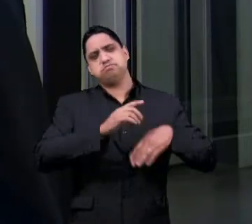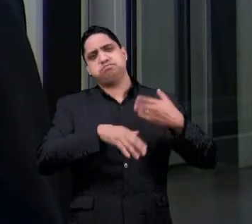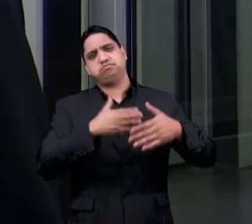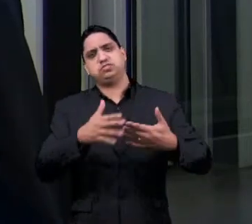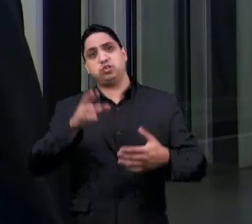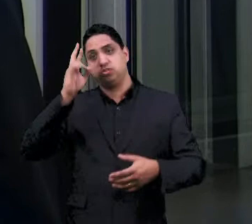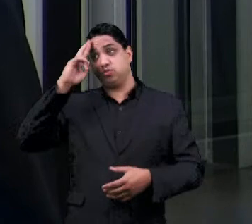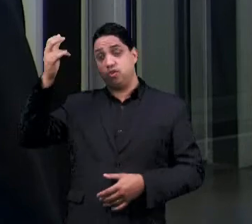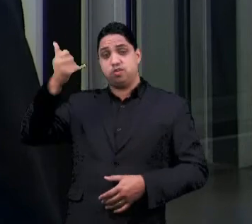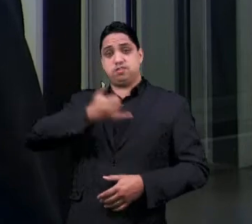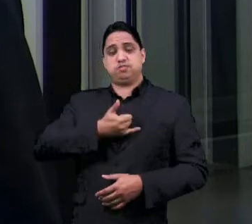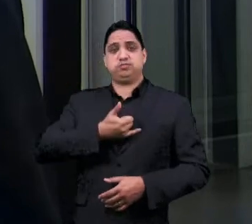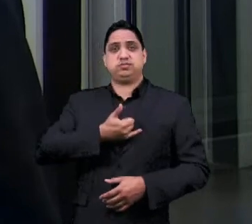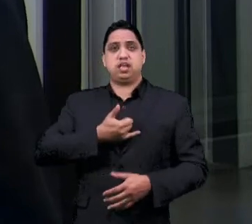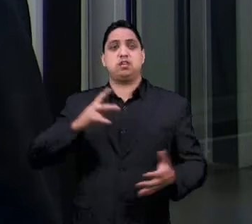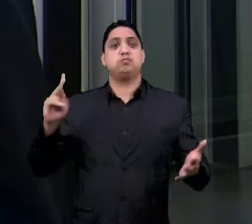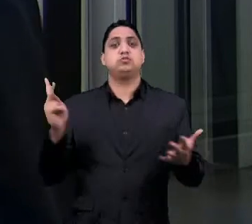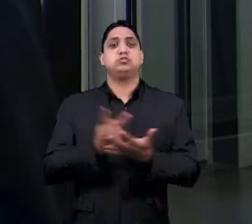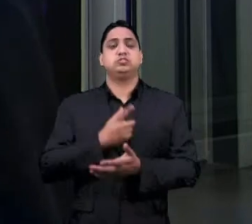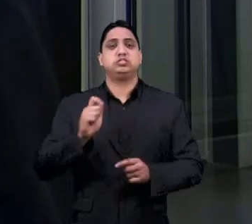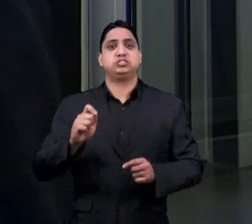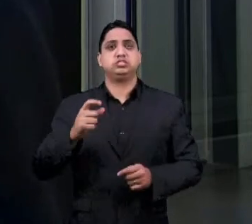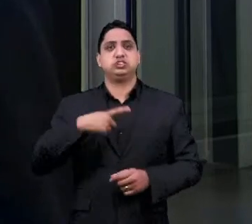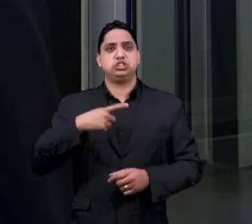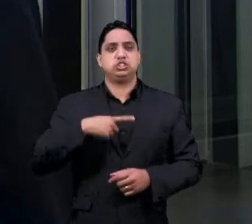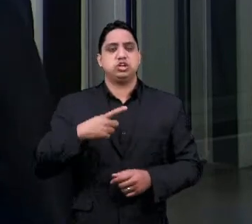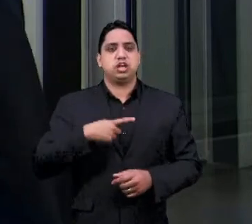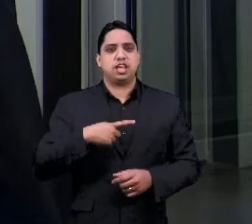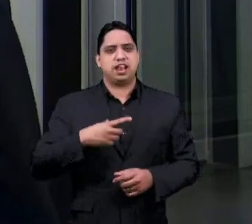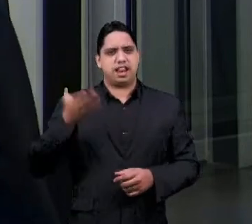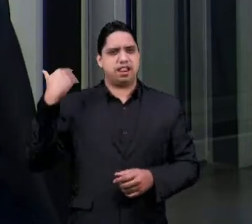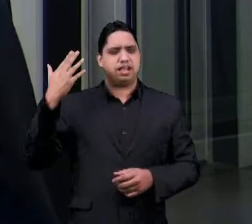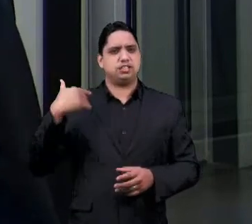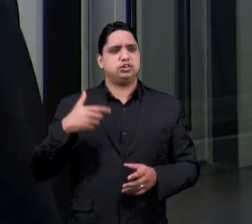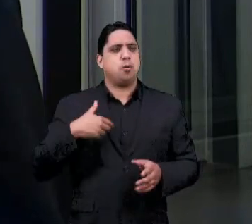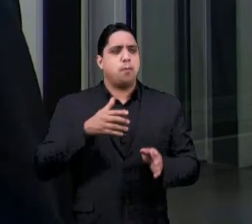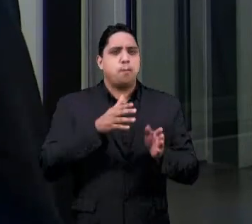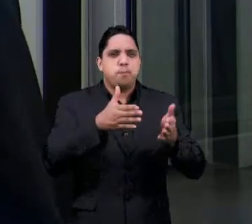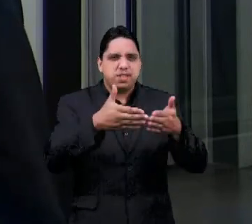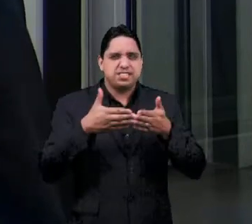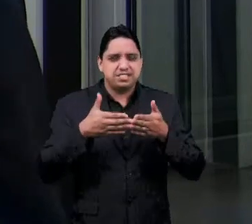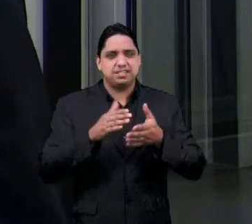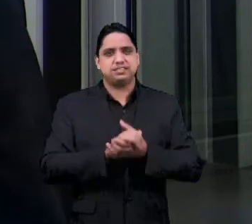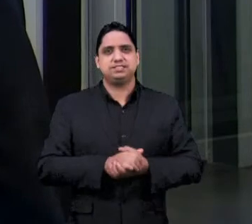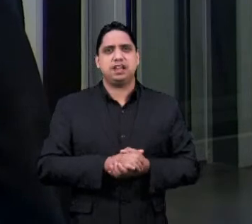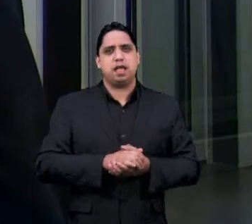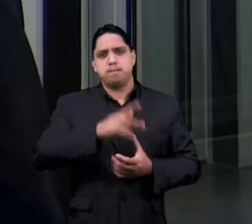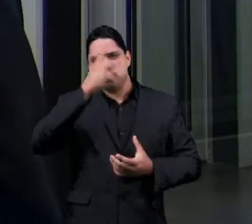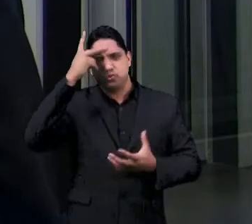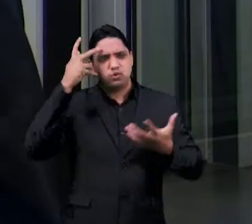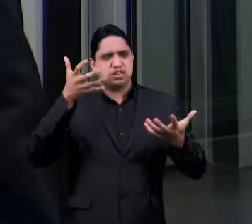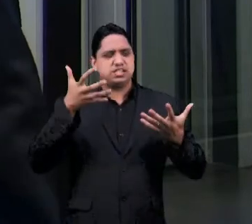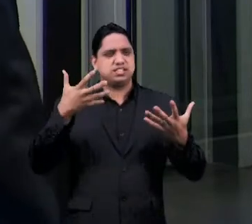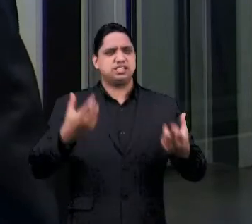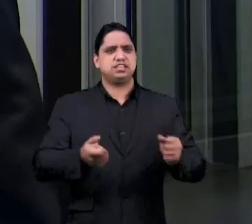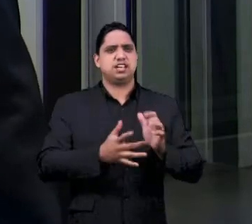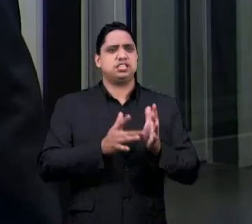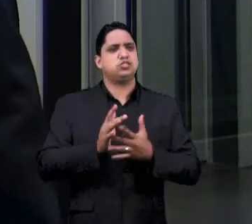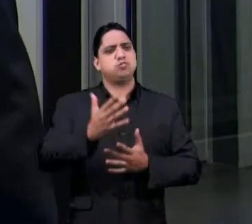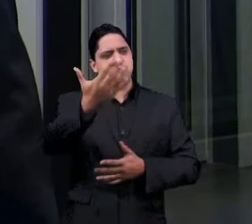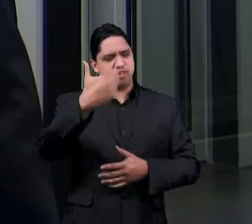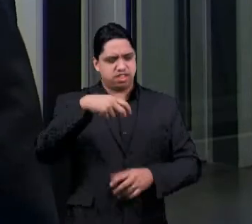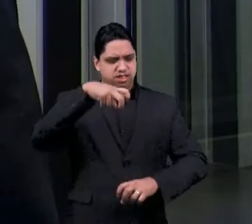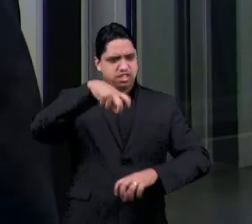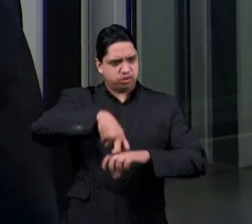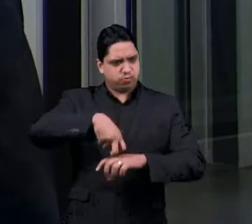comigo. E naquele tempo havia um apelo, né? Isso. Então, no final do culto, falou, aquele que quiser aceitar Jesus pode vir à frente,